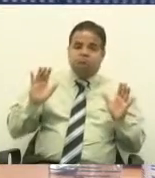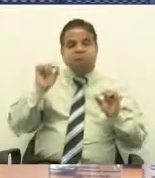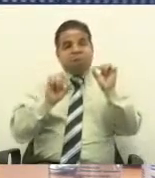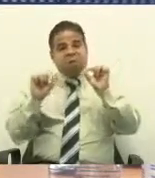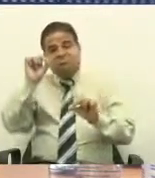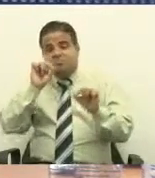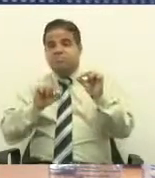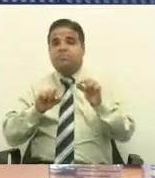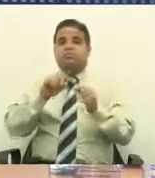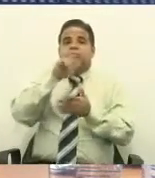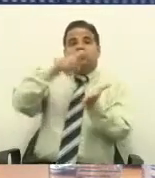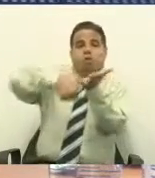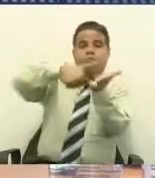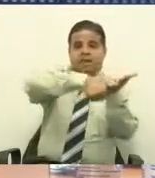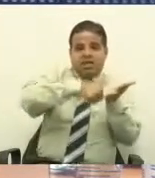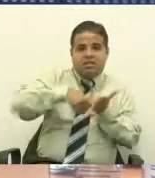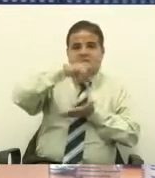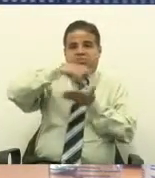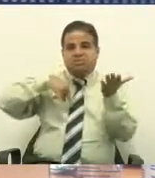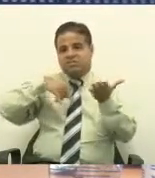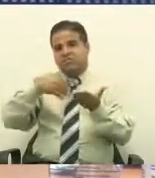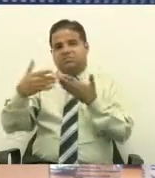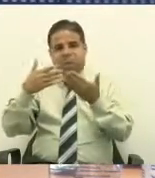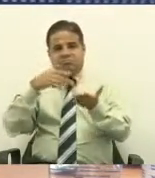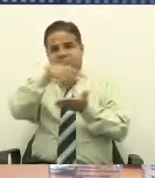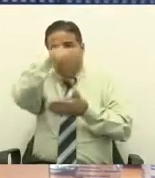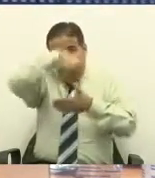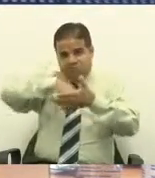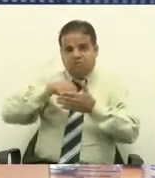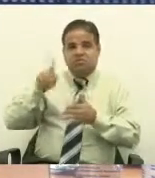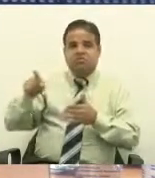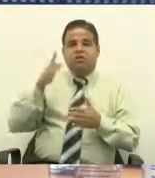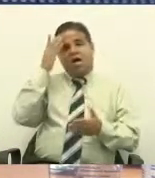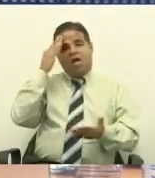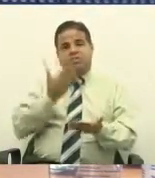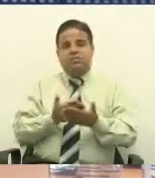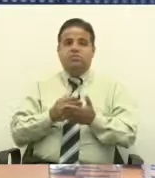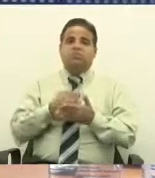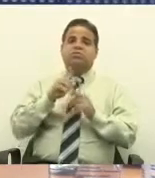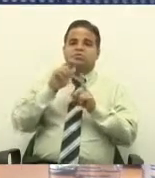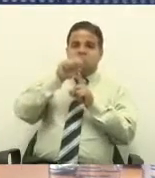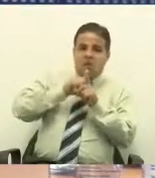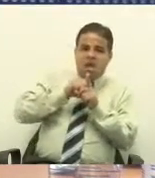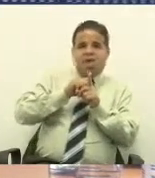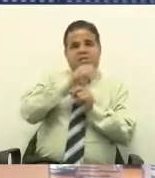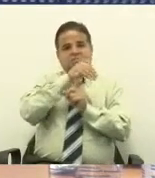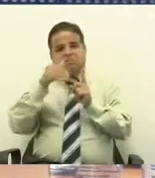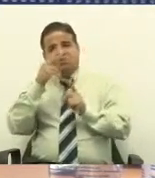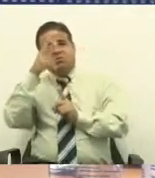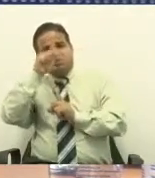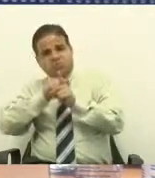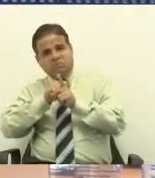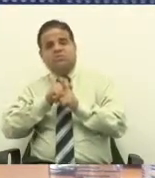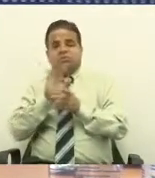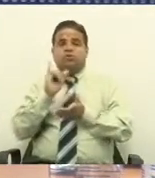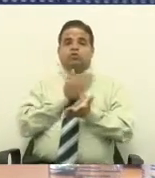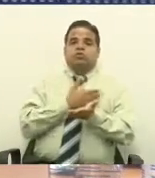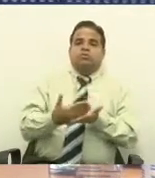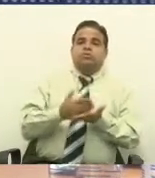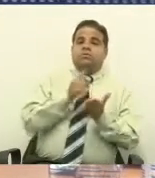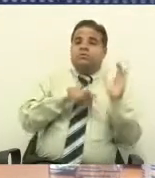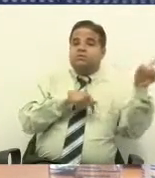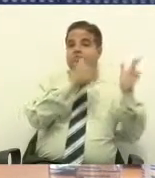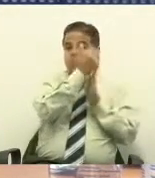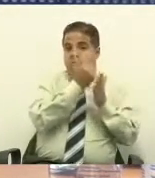questão documental, né, de trâmite documental interno, acredito que entre mais um mês e meio, dois meses, ele se inicia o